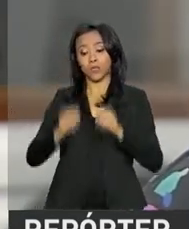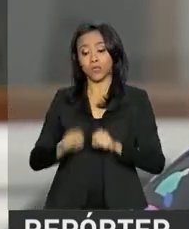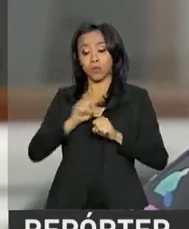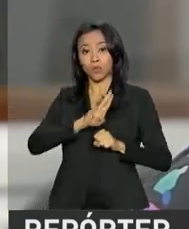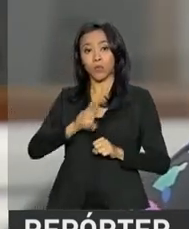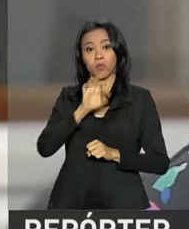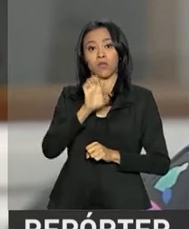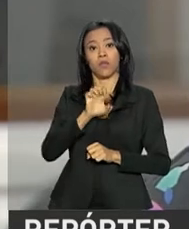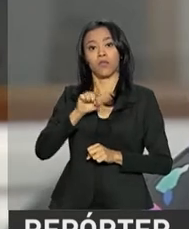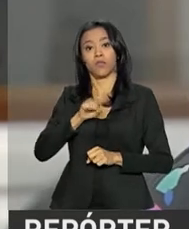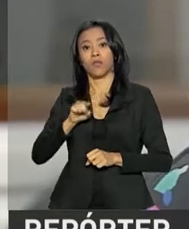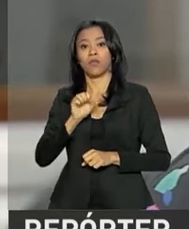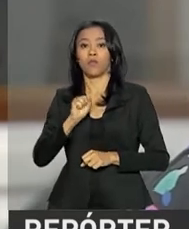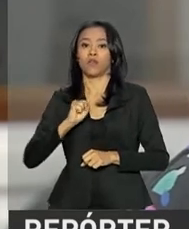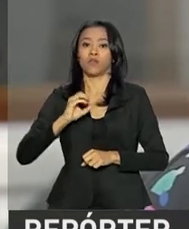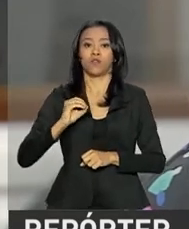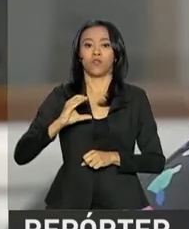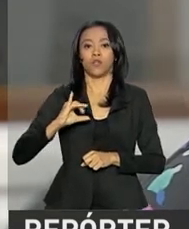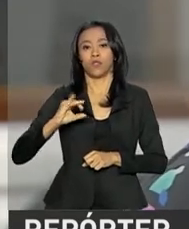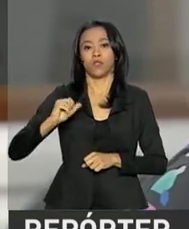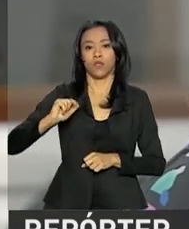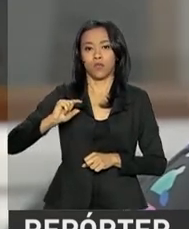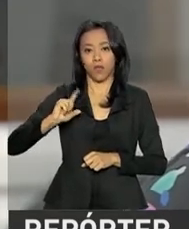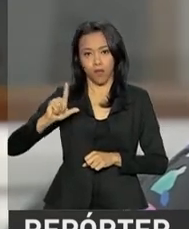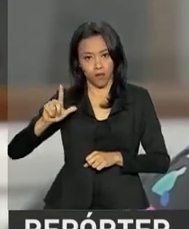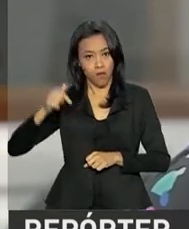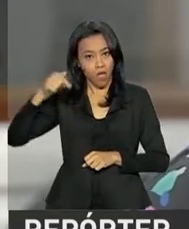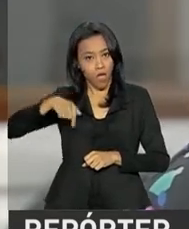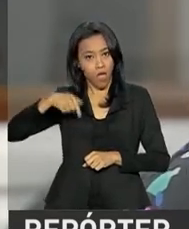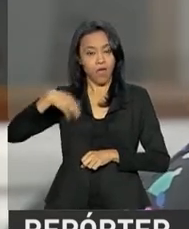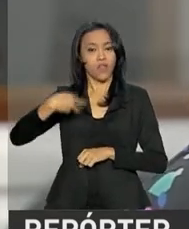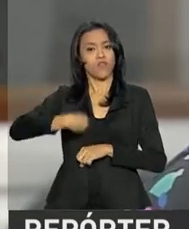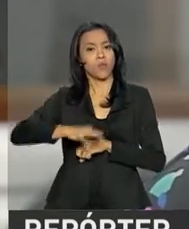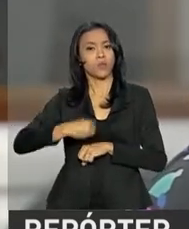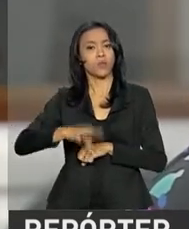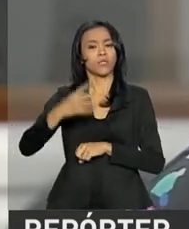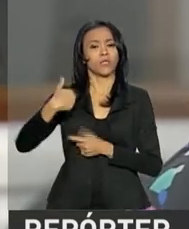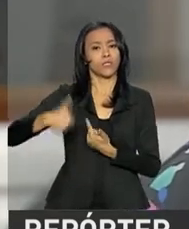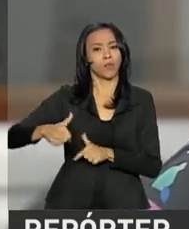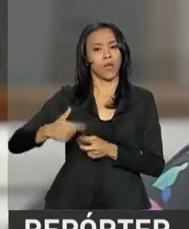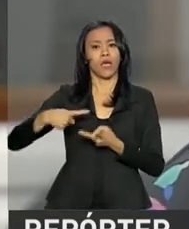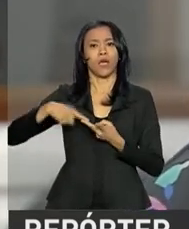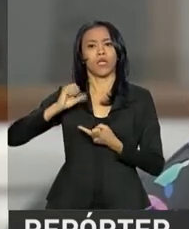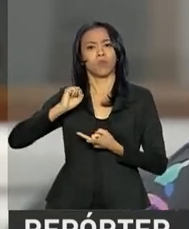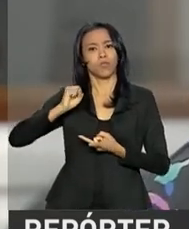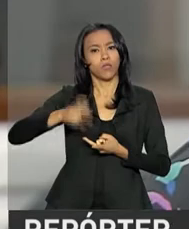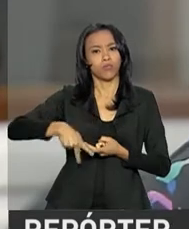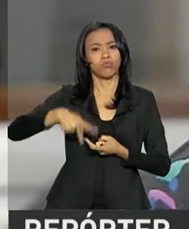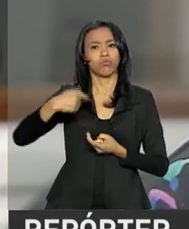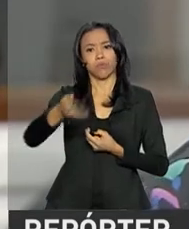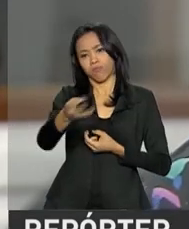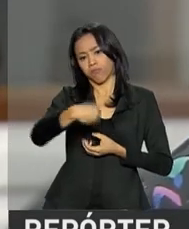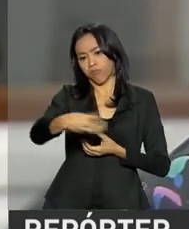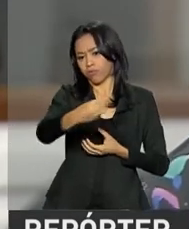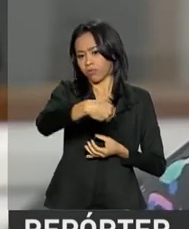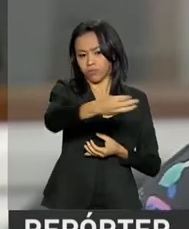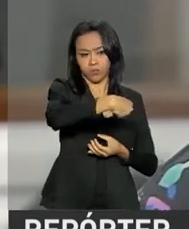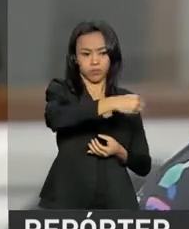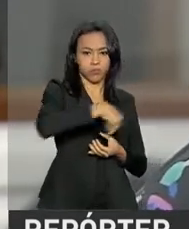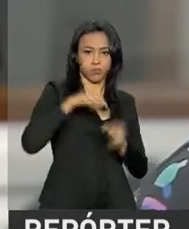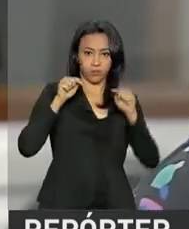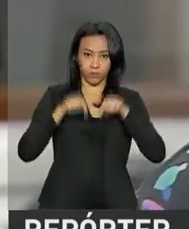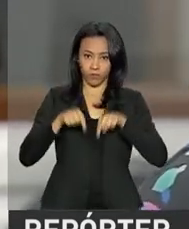forma de prestar informações e trabalhistas e previdenciárias e ele vai exigir